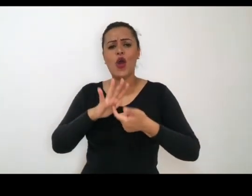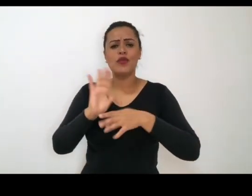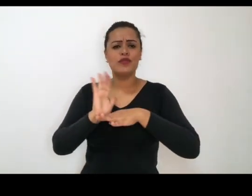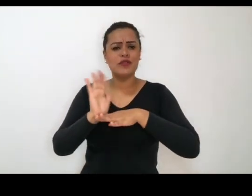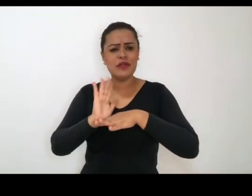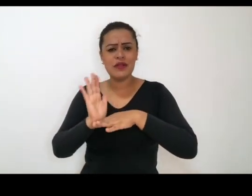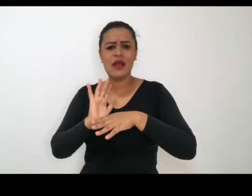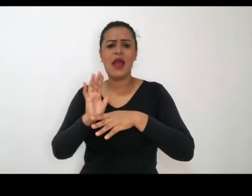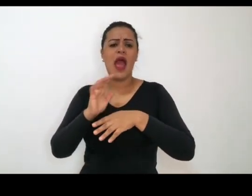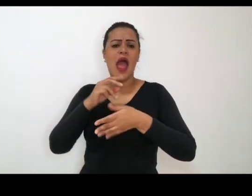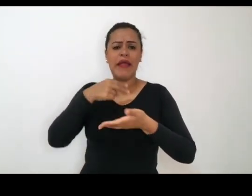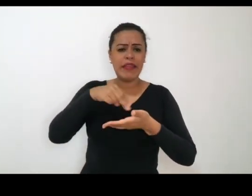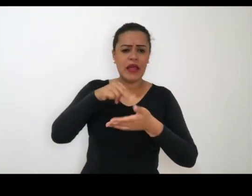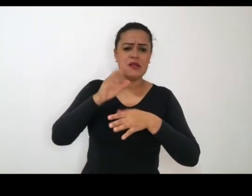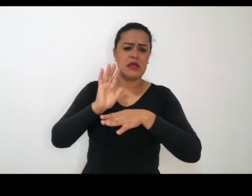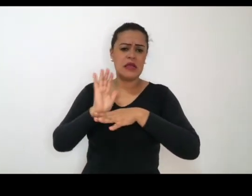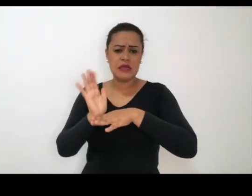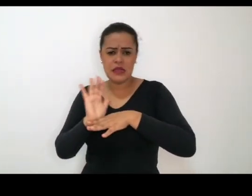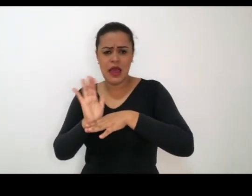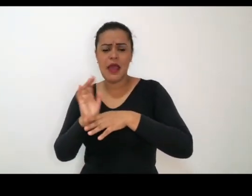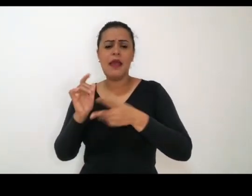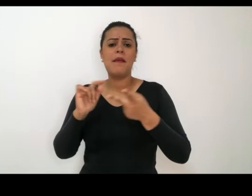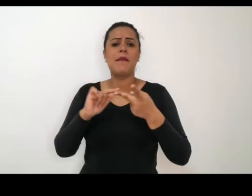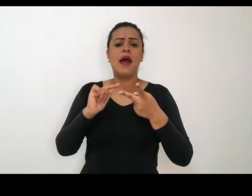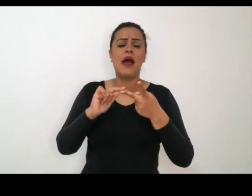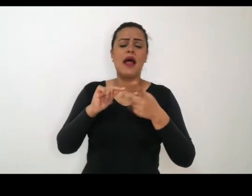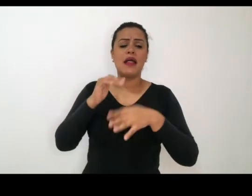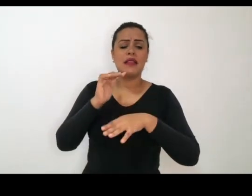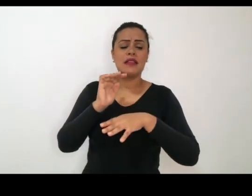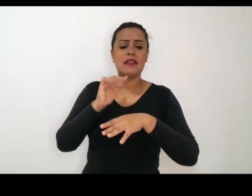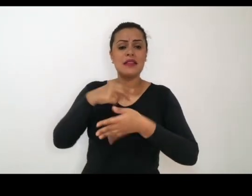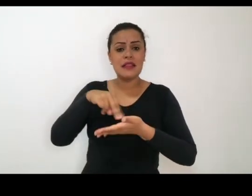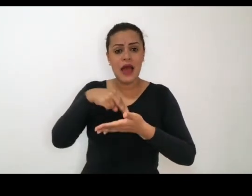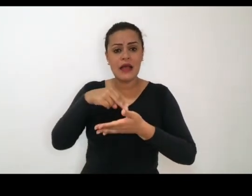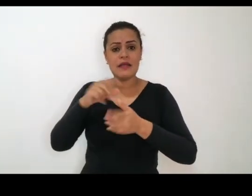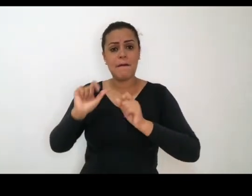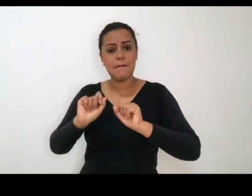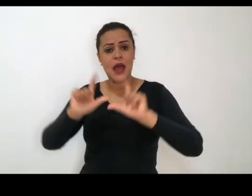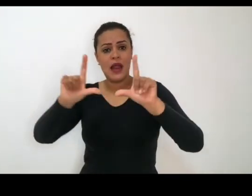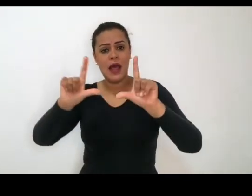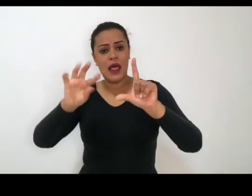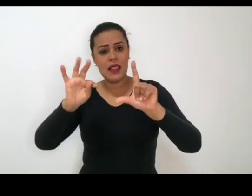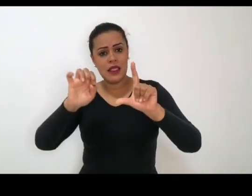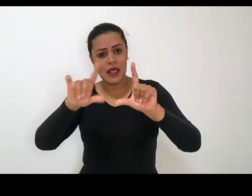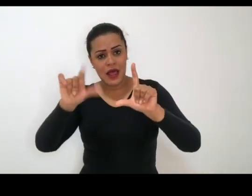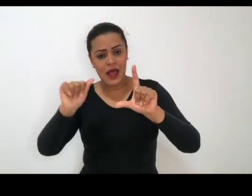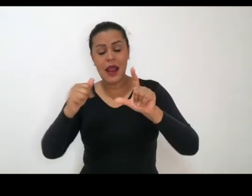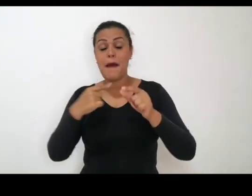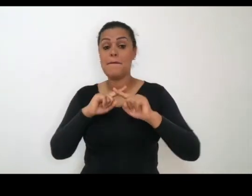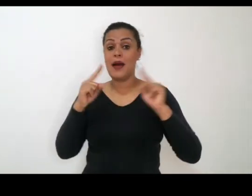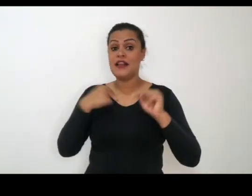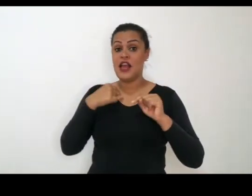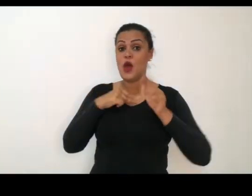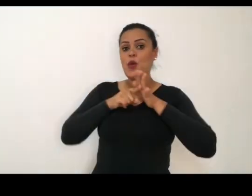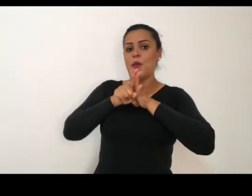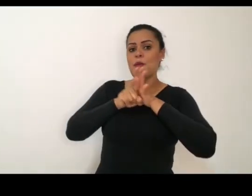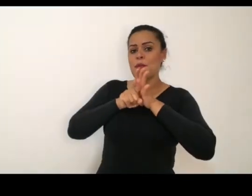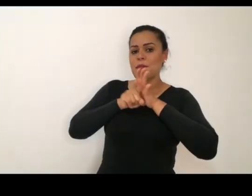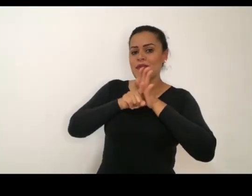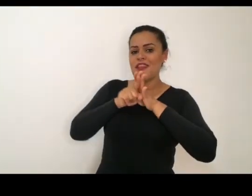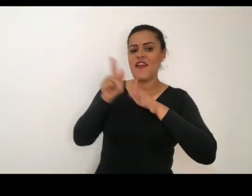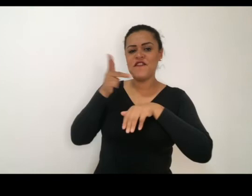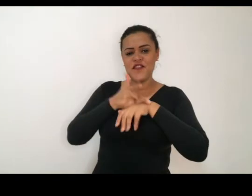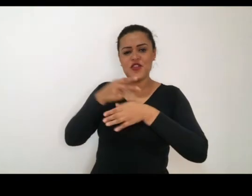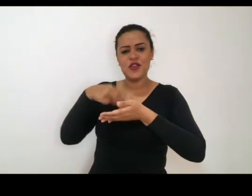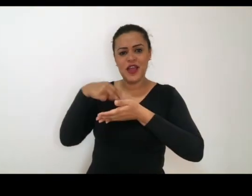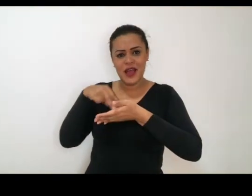tela, né? Então, assim, eu quando eu vou fazer a pesquisa lá no Videodança Pesquisa, essas tags todas